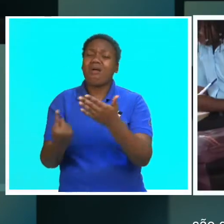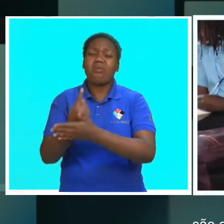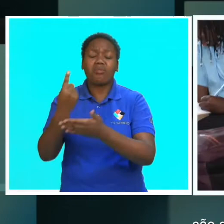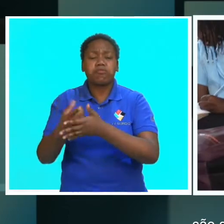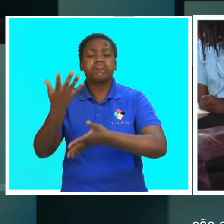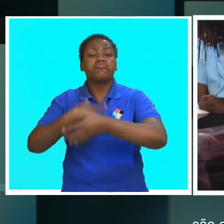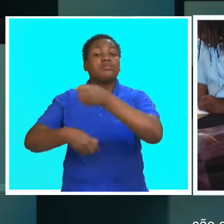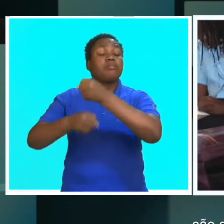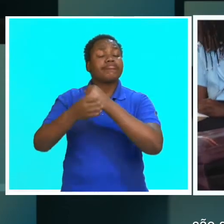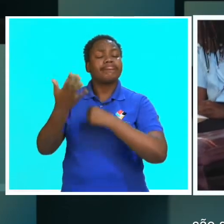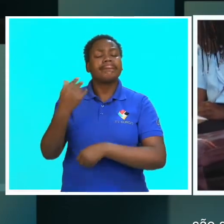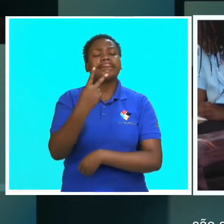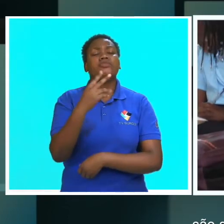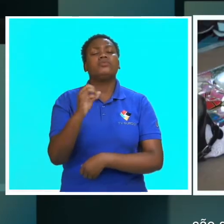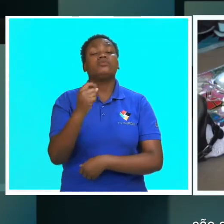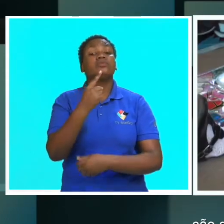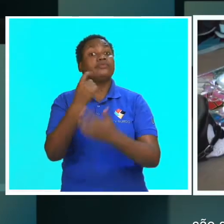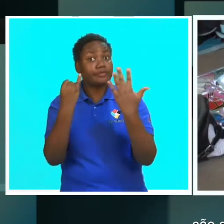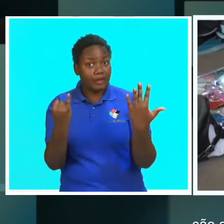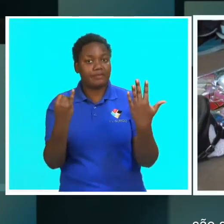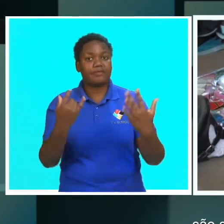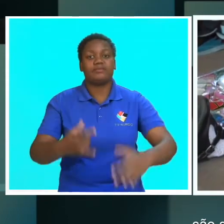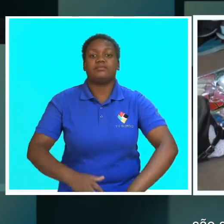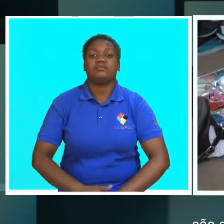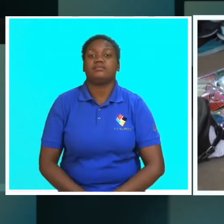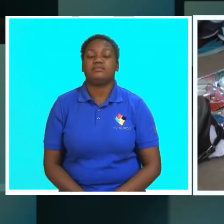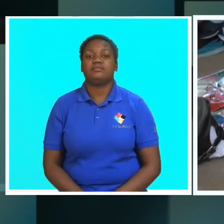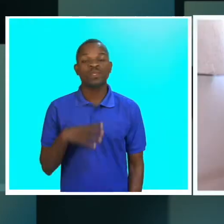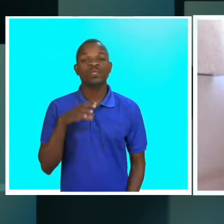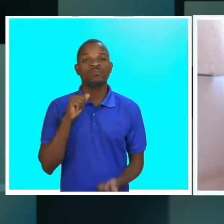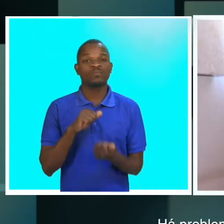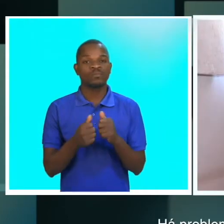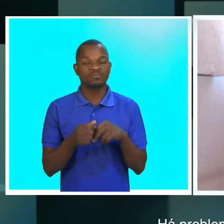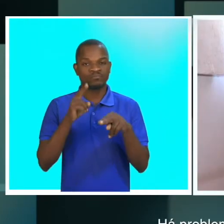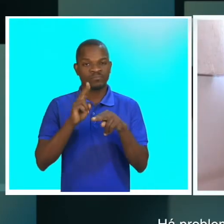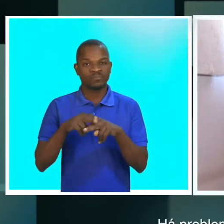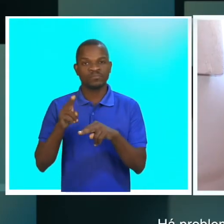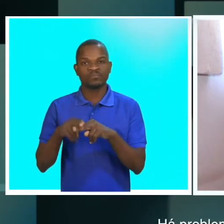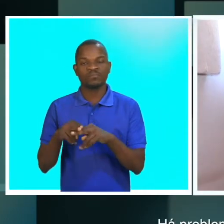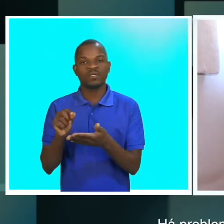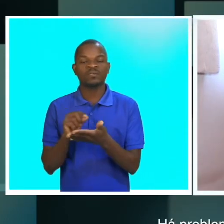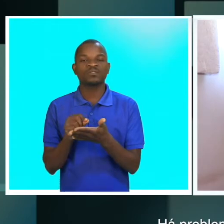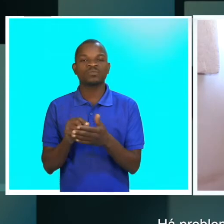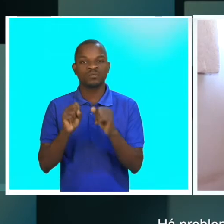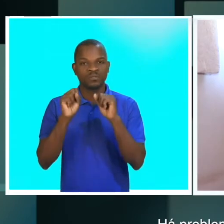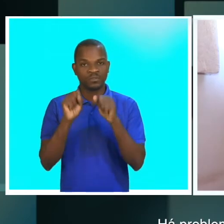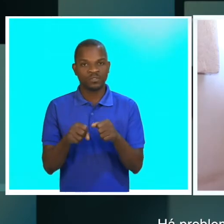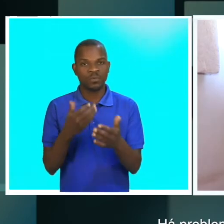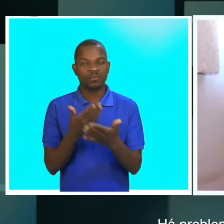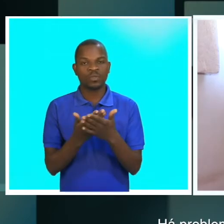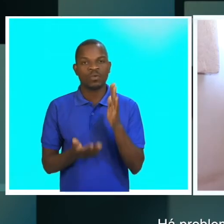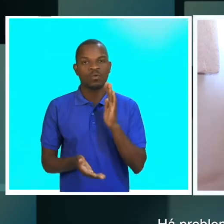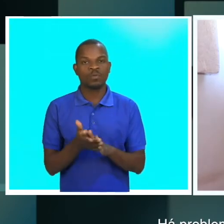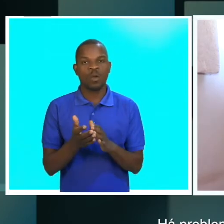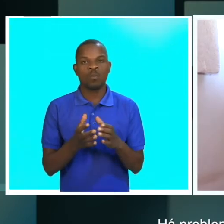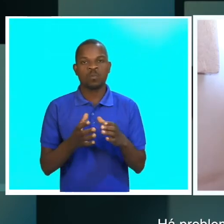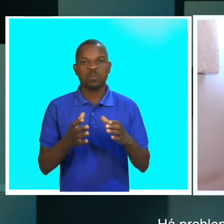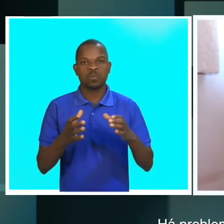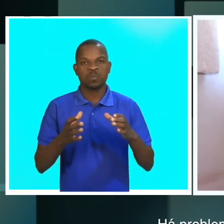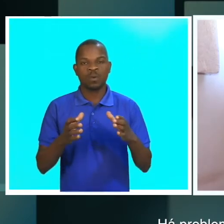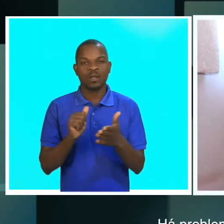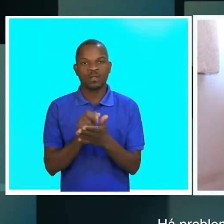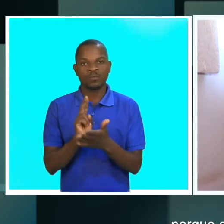são apontados como as principais causas. Há problemas de carteiras desde que começamos a ter um número maior